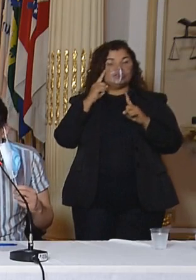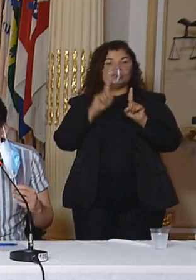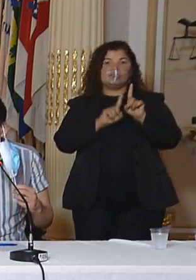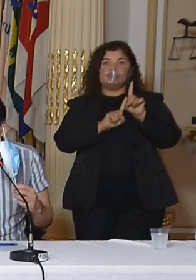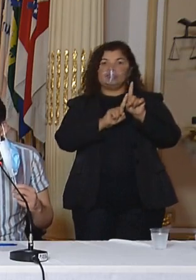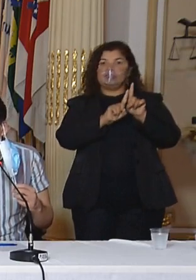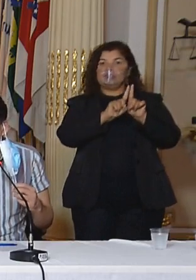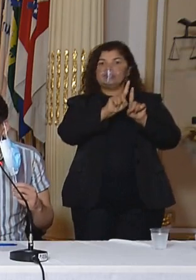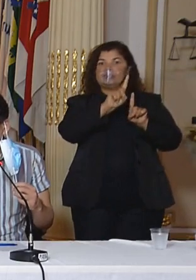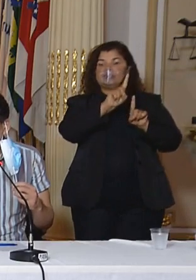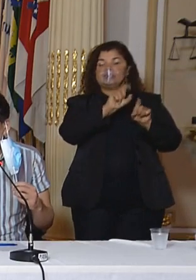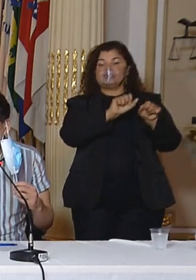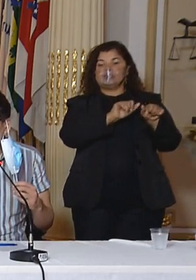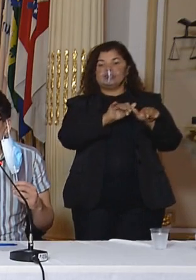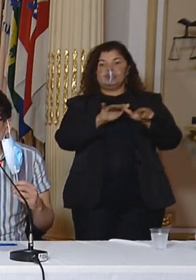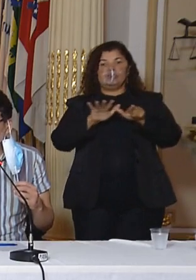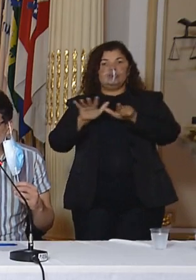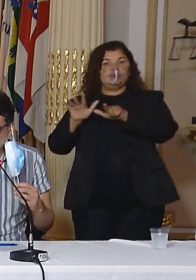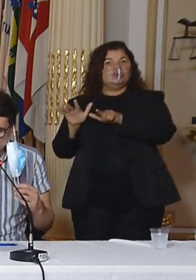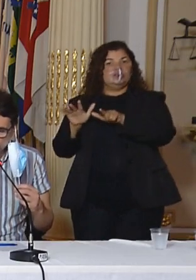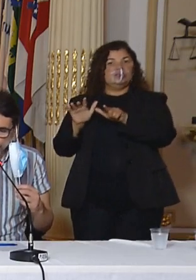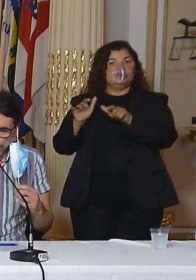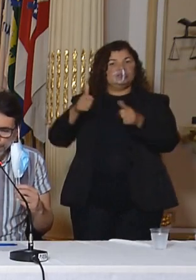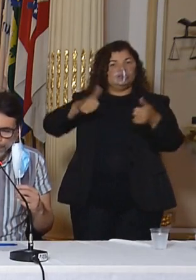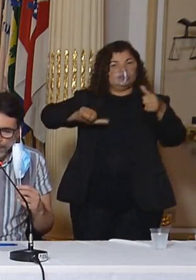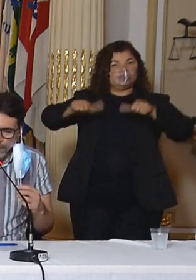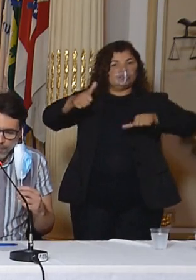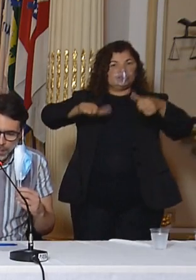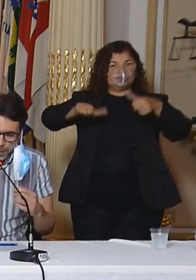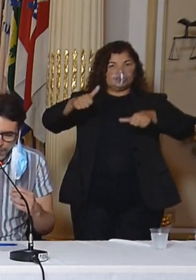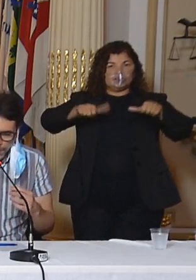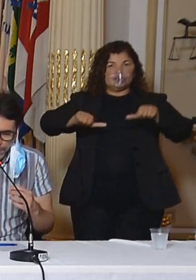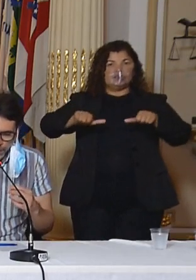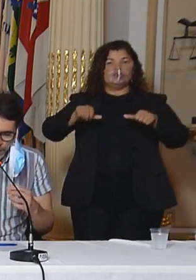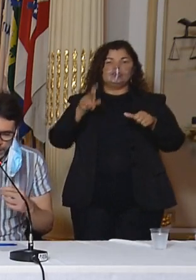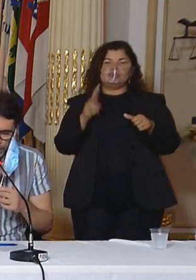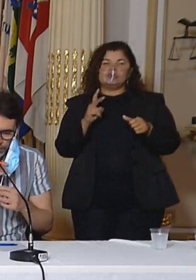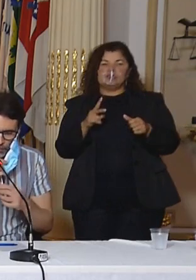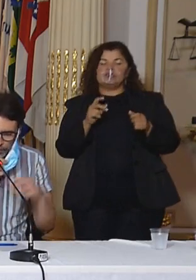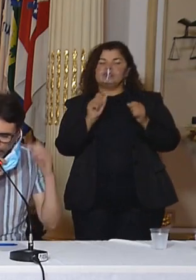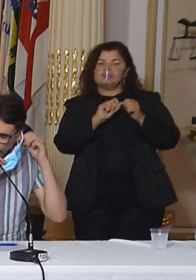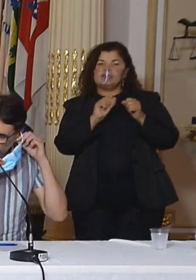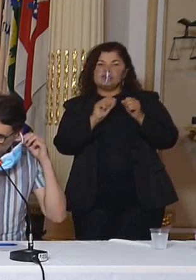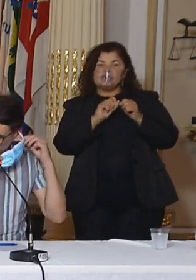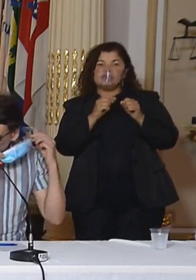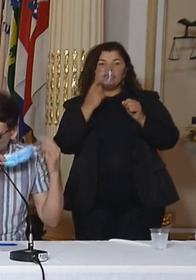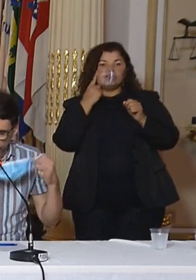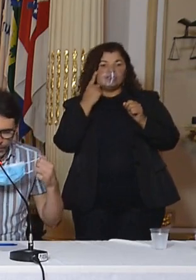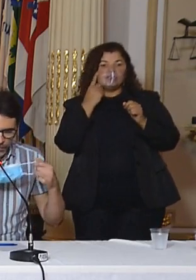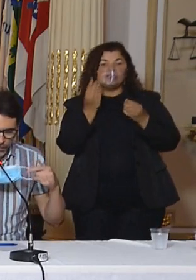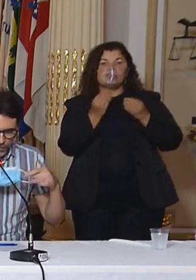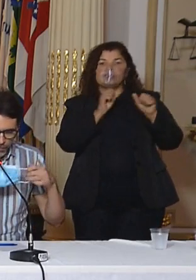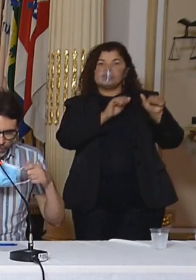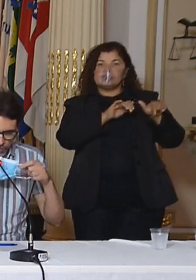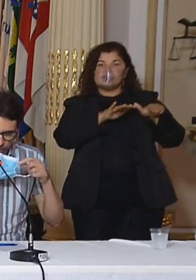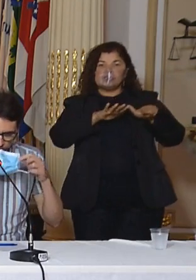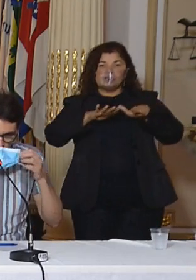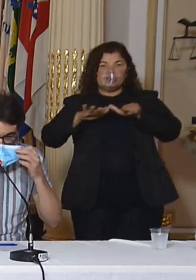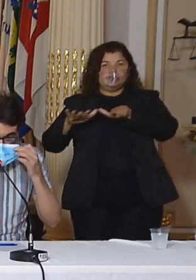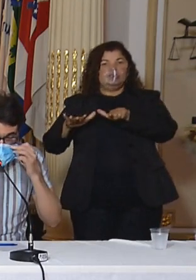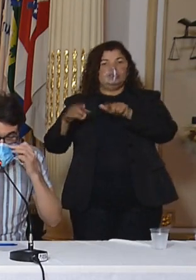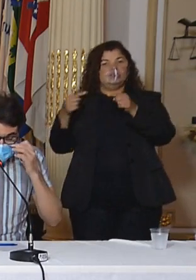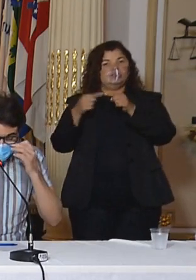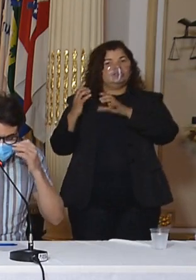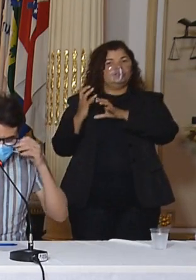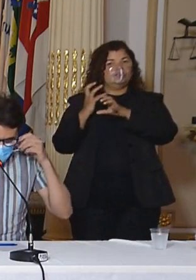ao longo das semanas. Então, sempre tem procurando fazer as análises, olhando as semanas epidemiológicas. Que aí a